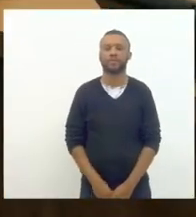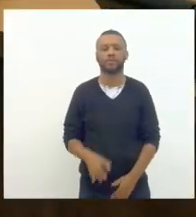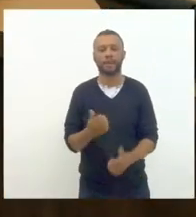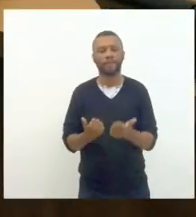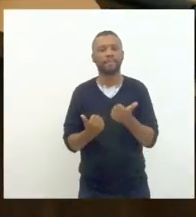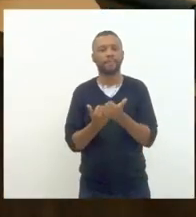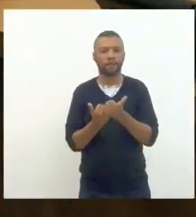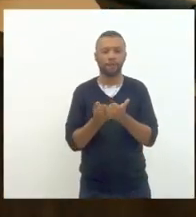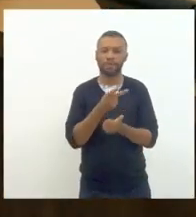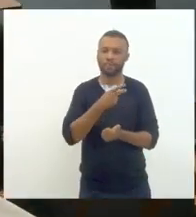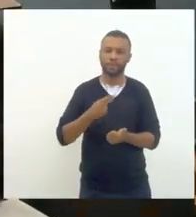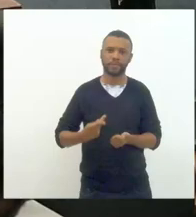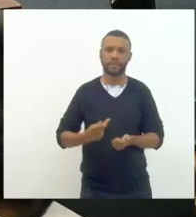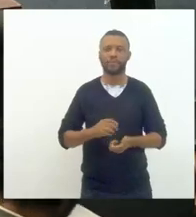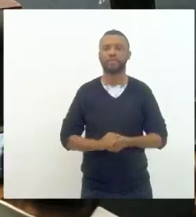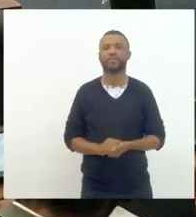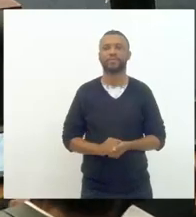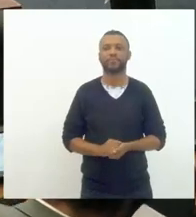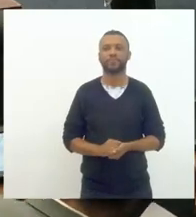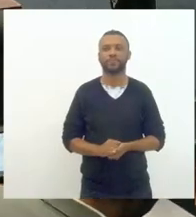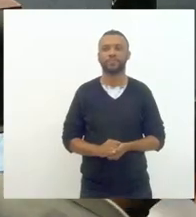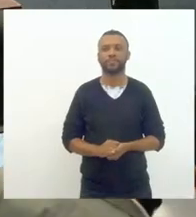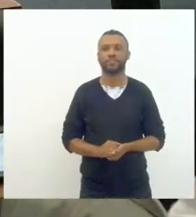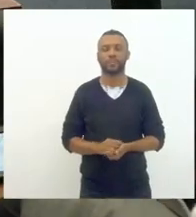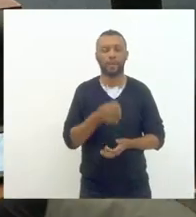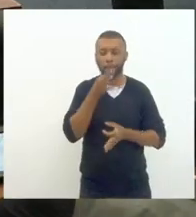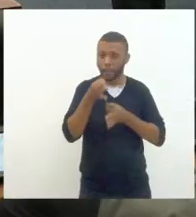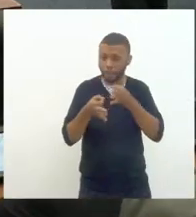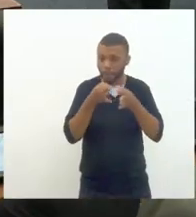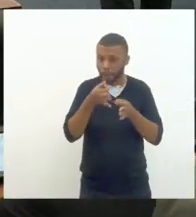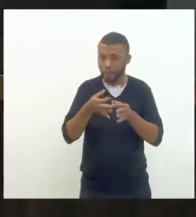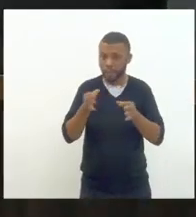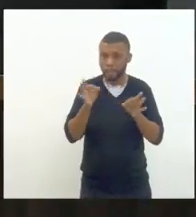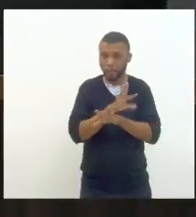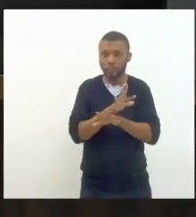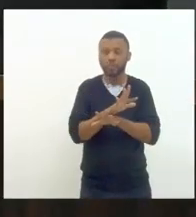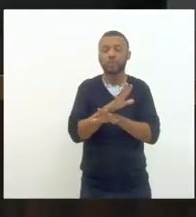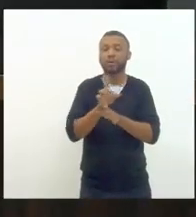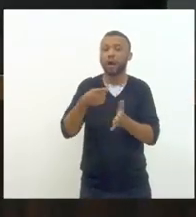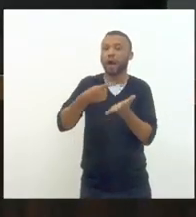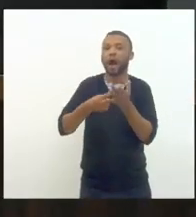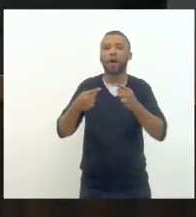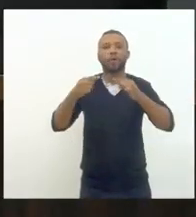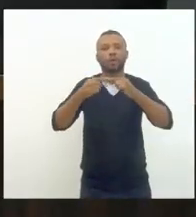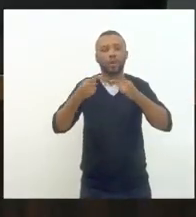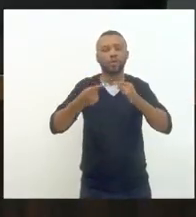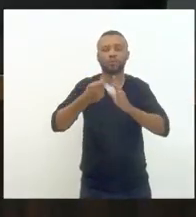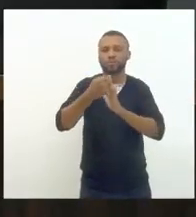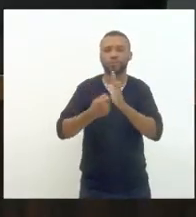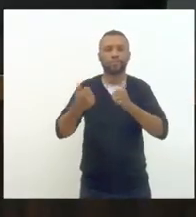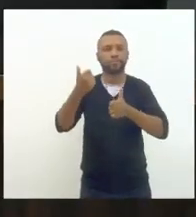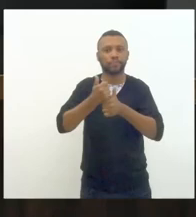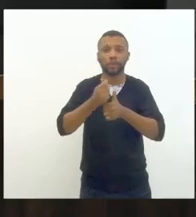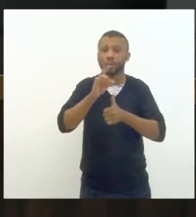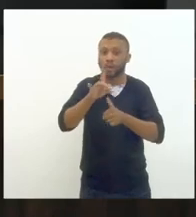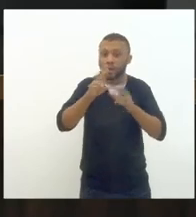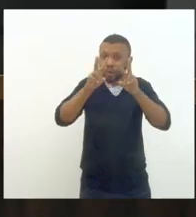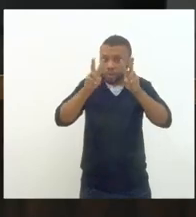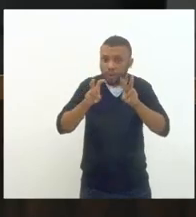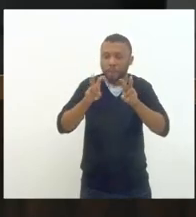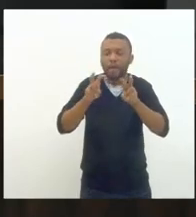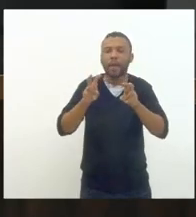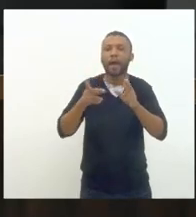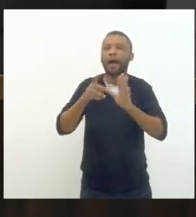Favorável, senhor presidente. Com os pareceres emitidos, estão acordado substitutivo só em relação à emenda da Comissão